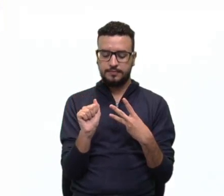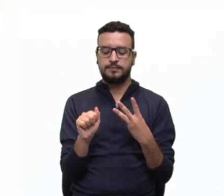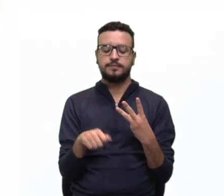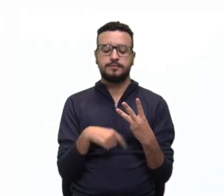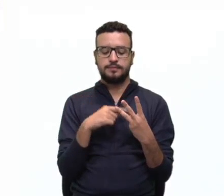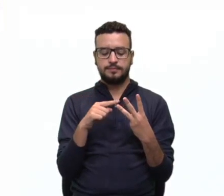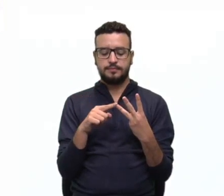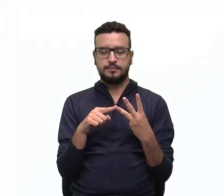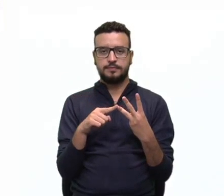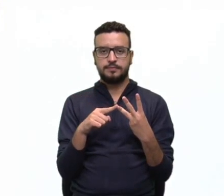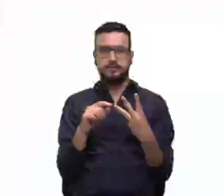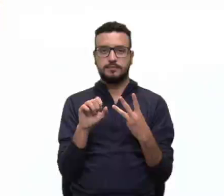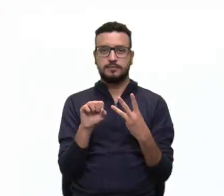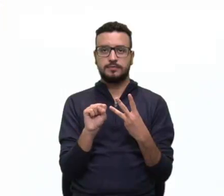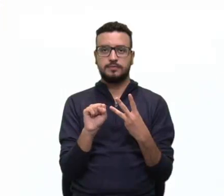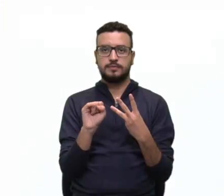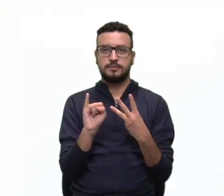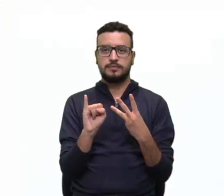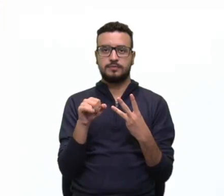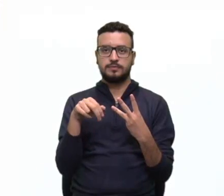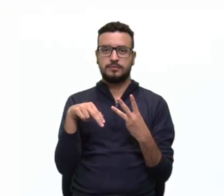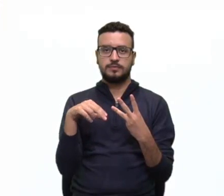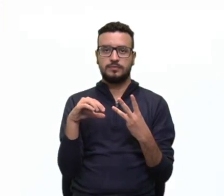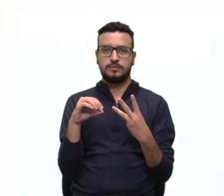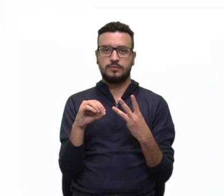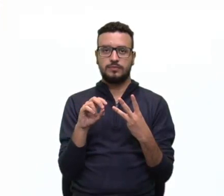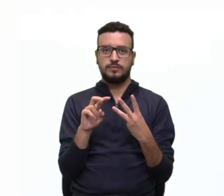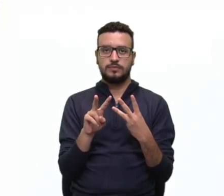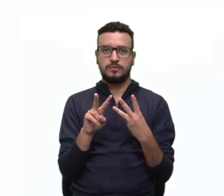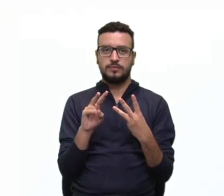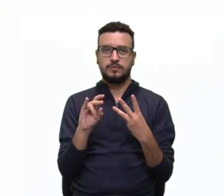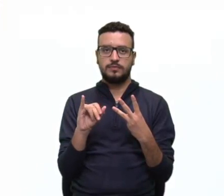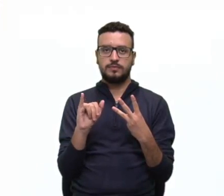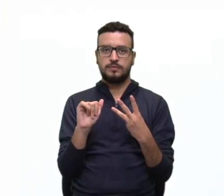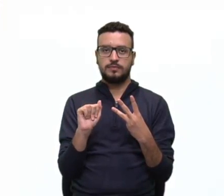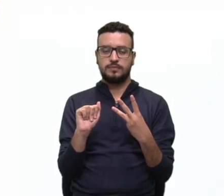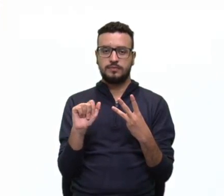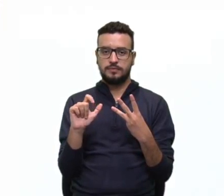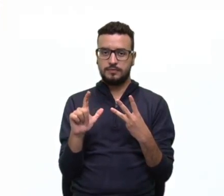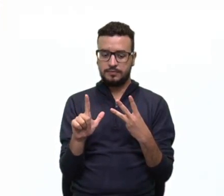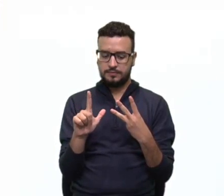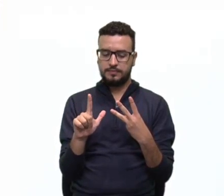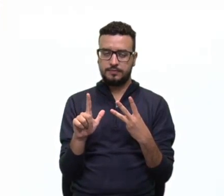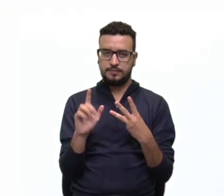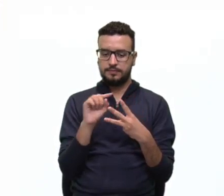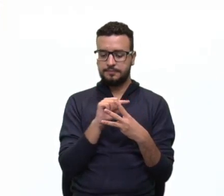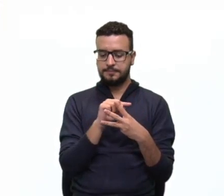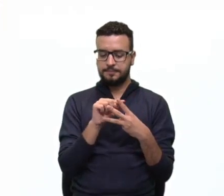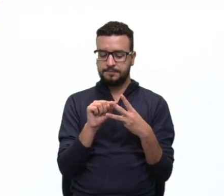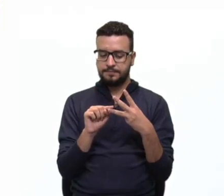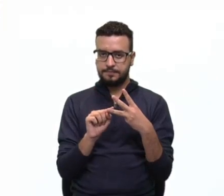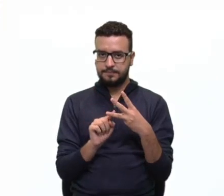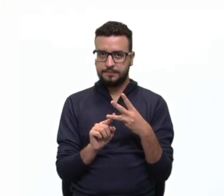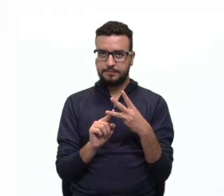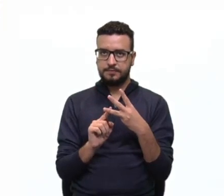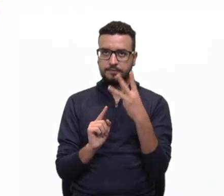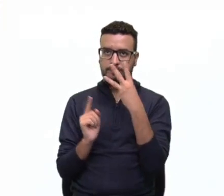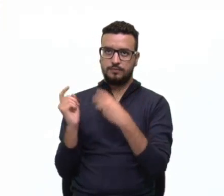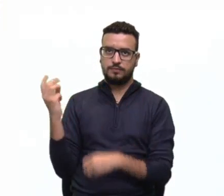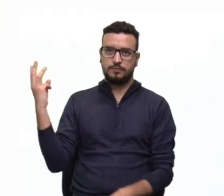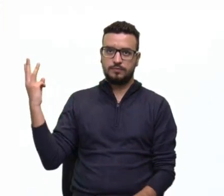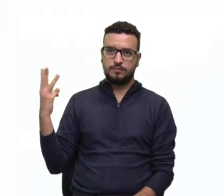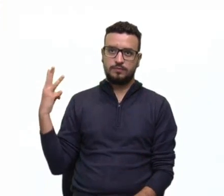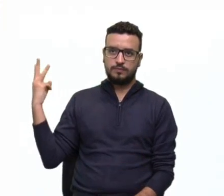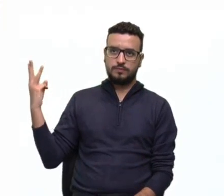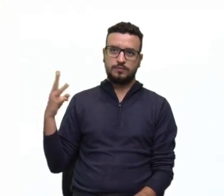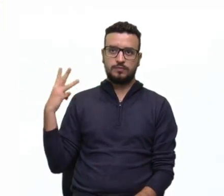cartilaginosa. Sinoviais ou diartroses, mas adote a nomenclatura sinoviais, ok?